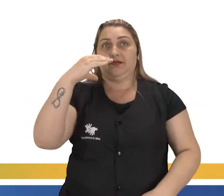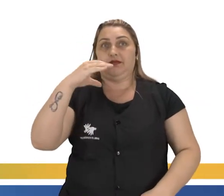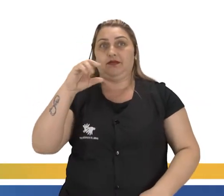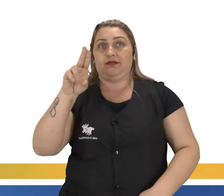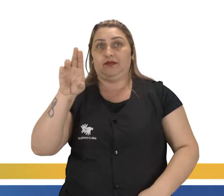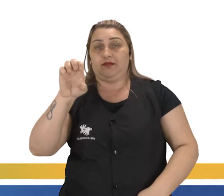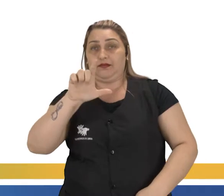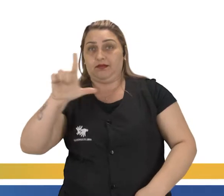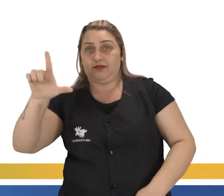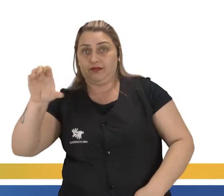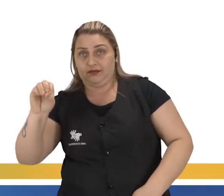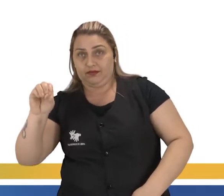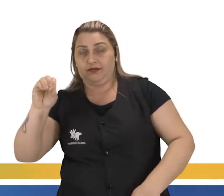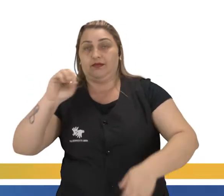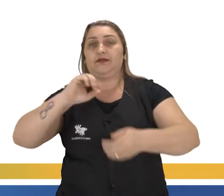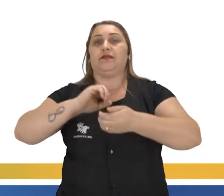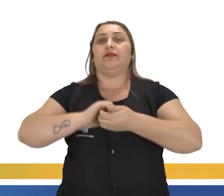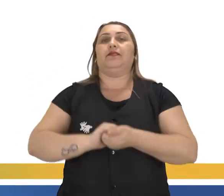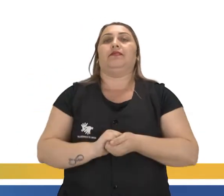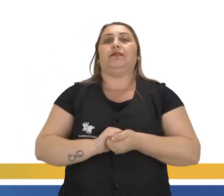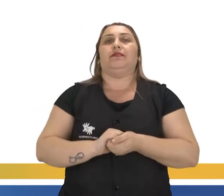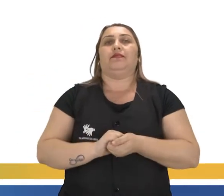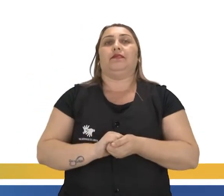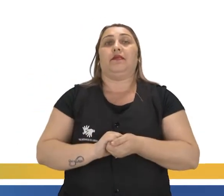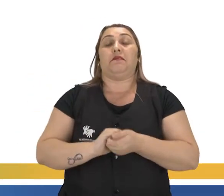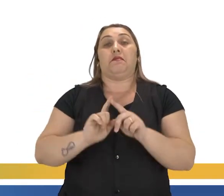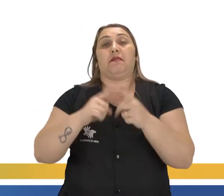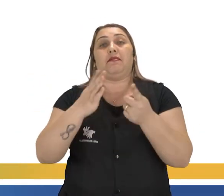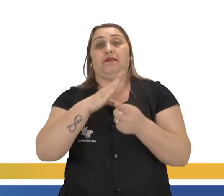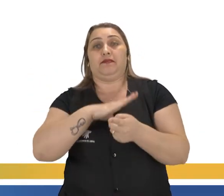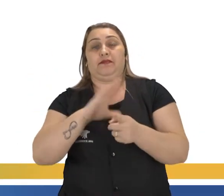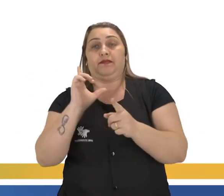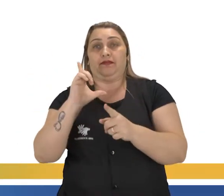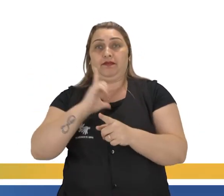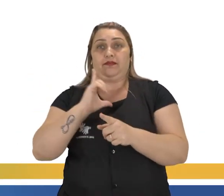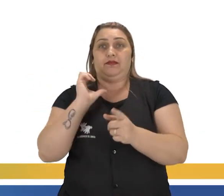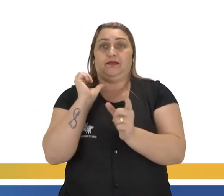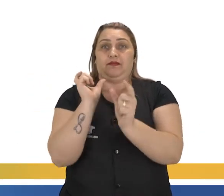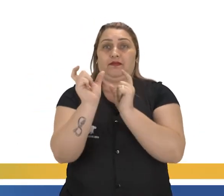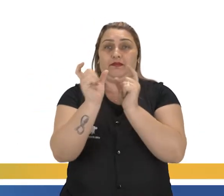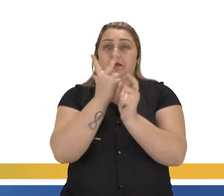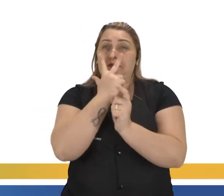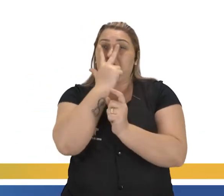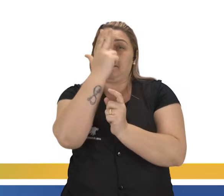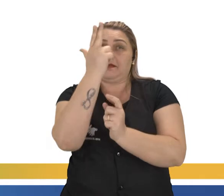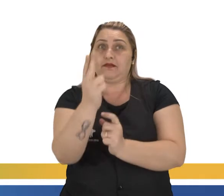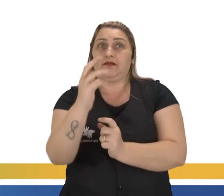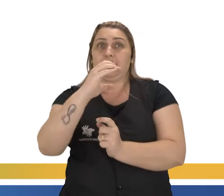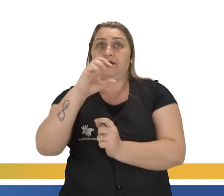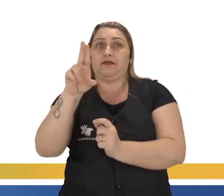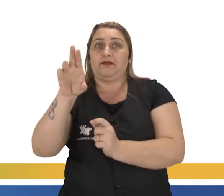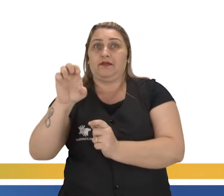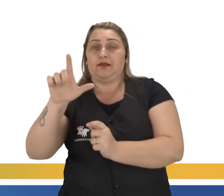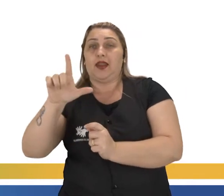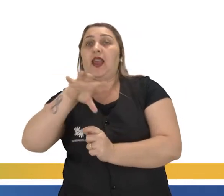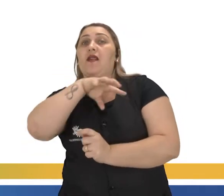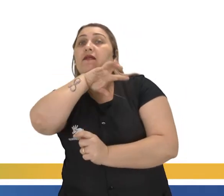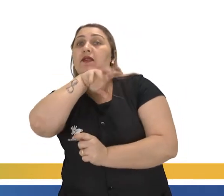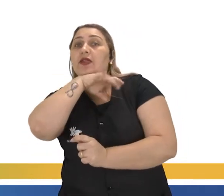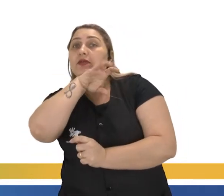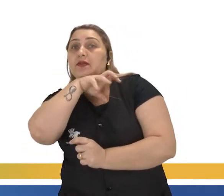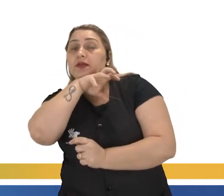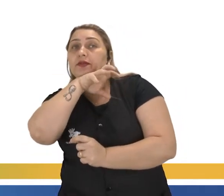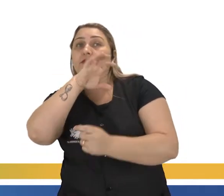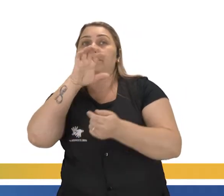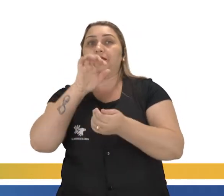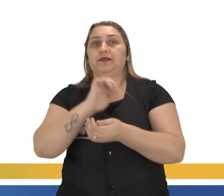coelho. Coelho. Só que no português eu tenho uma palavra parecida com coelho também, que é o animal,